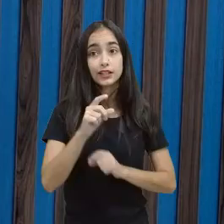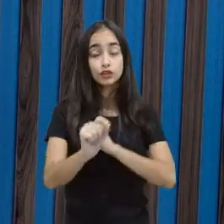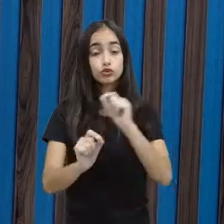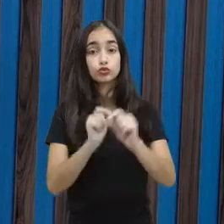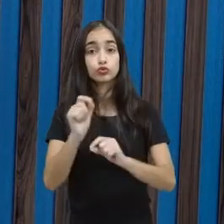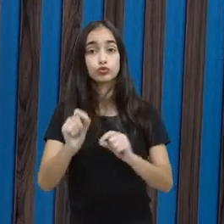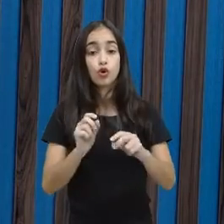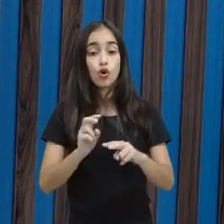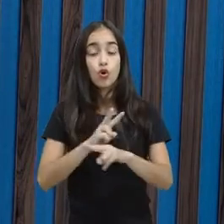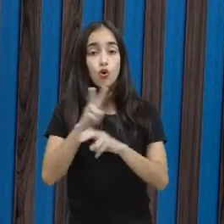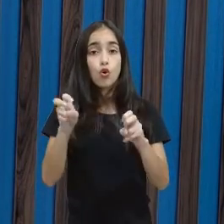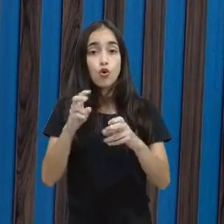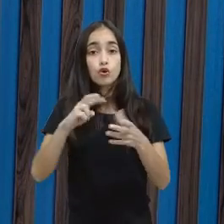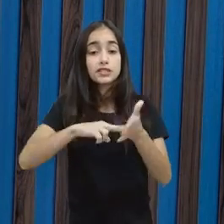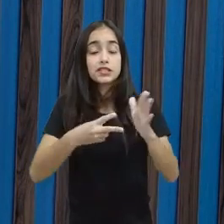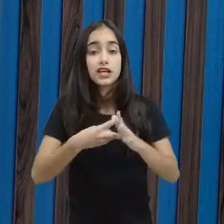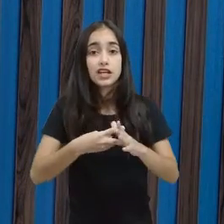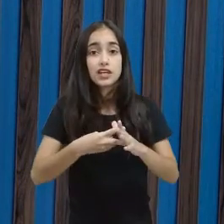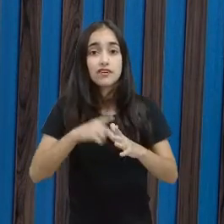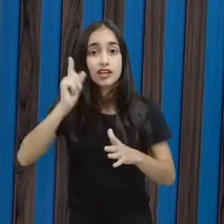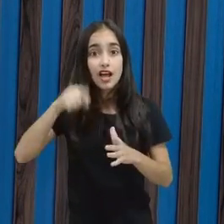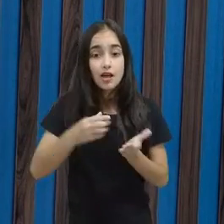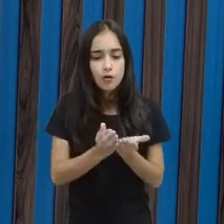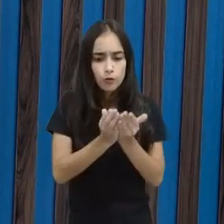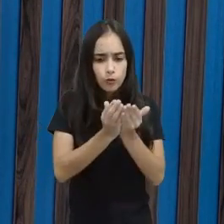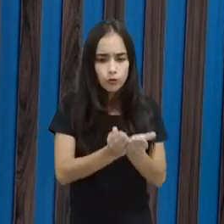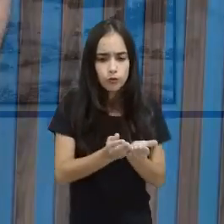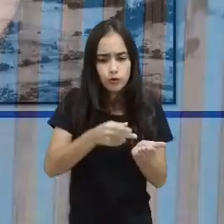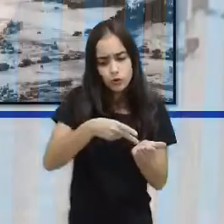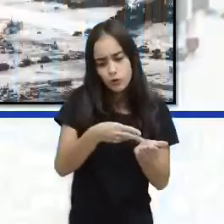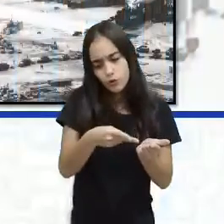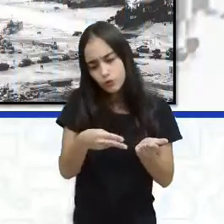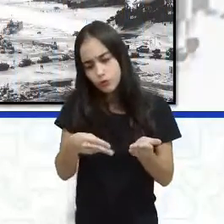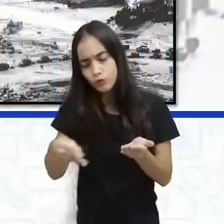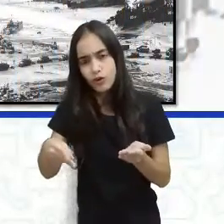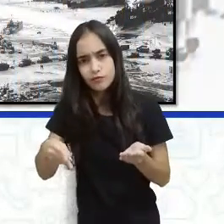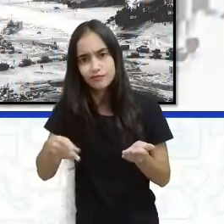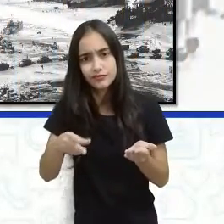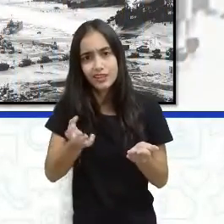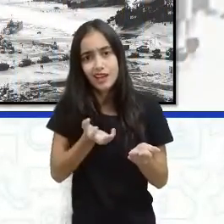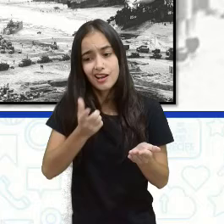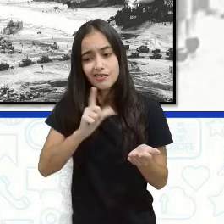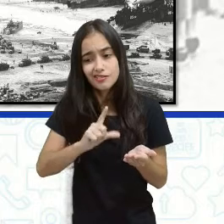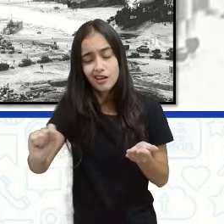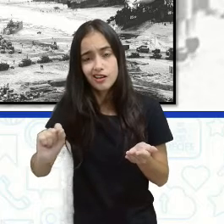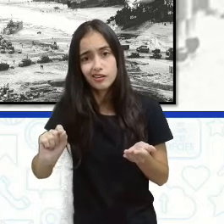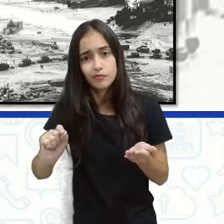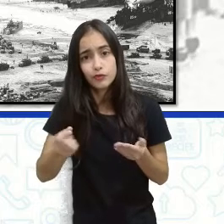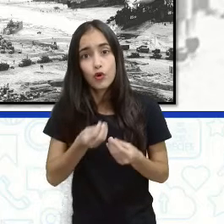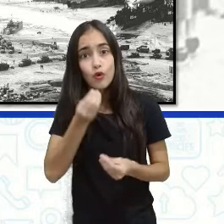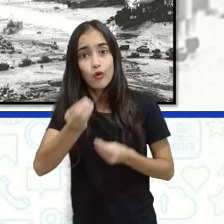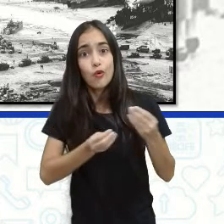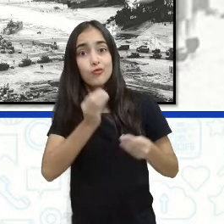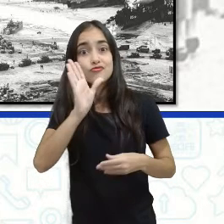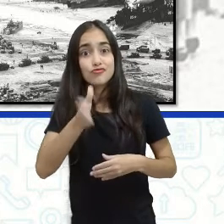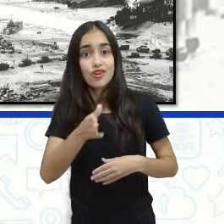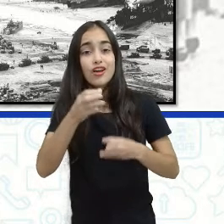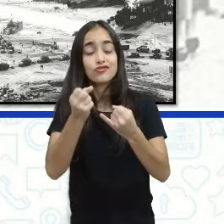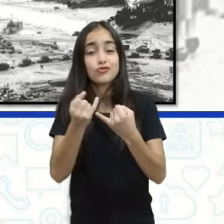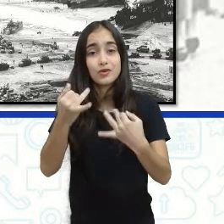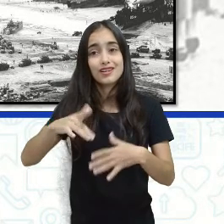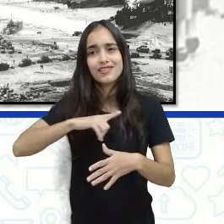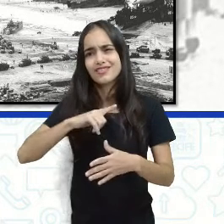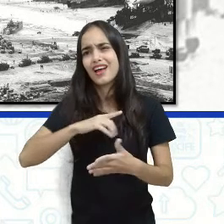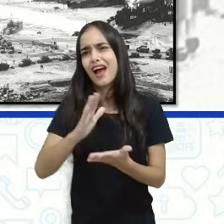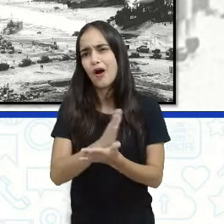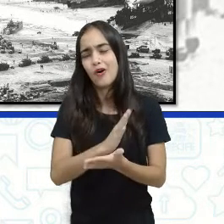da Normandia. E essa cena aqui a gente vê, né, no filme que eu mencionei, Resgate do Soldado Ryan, né, vários navios,